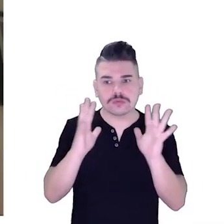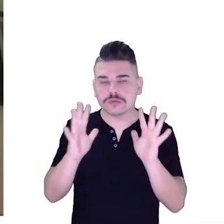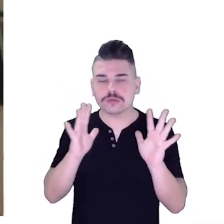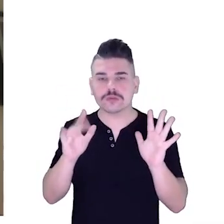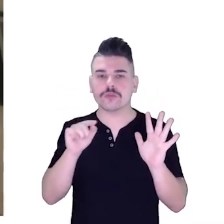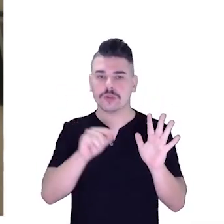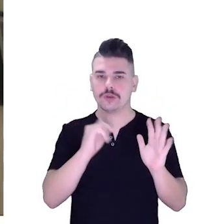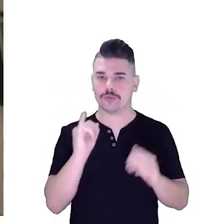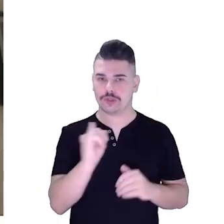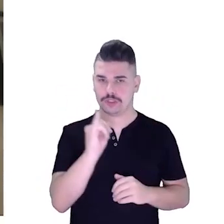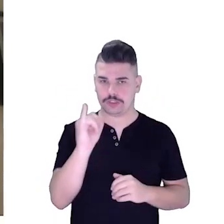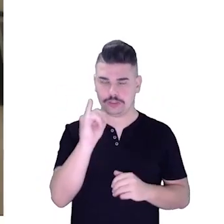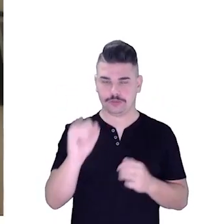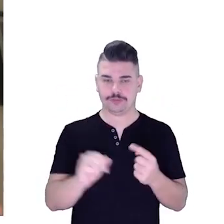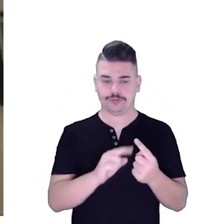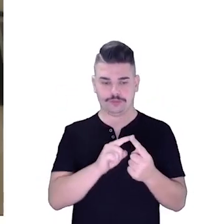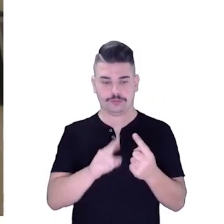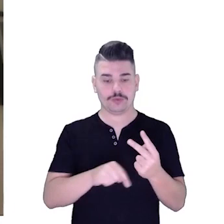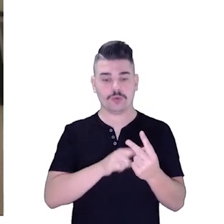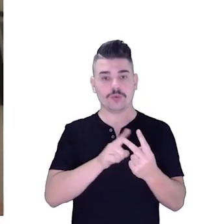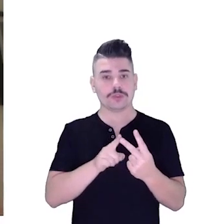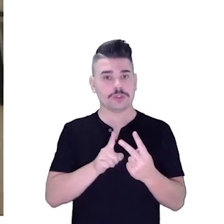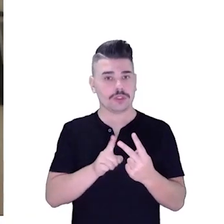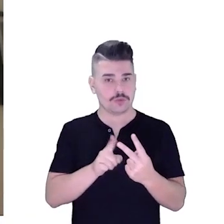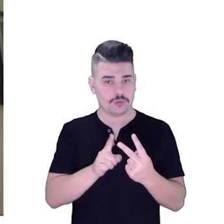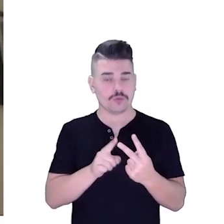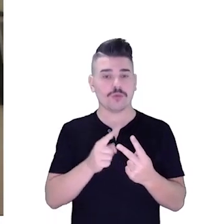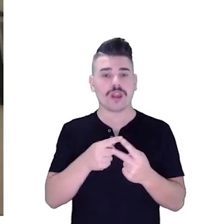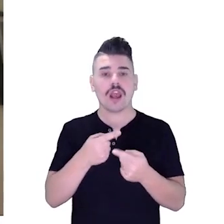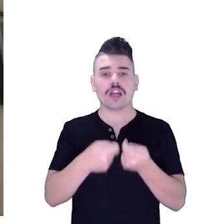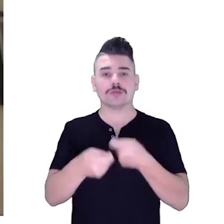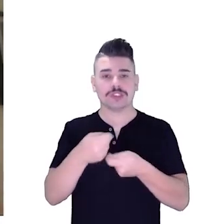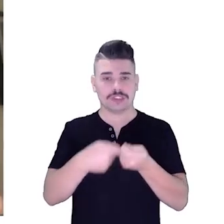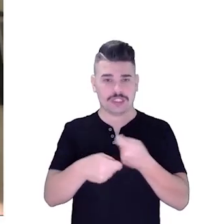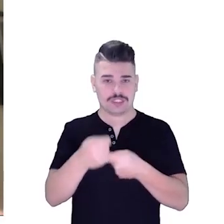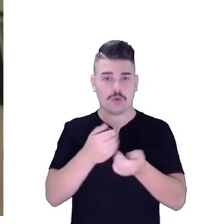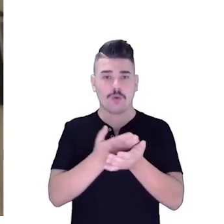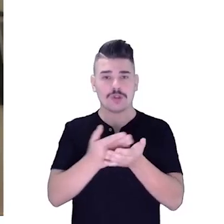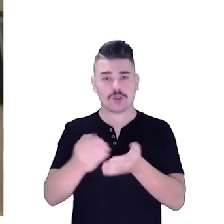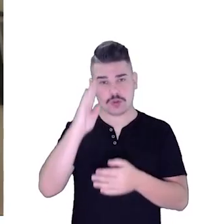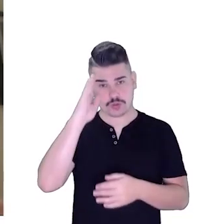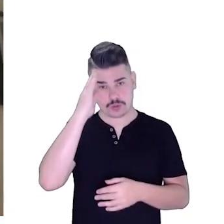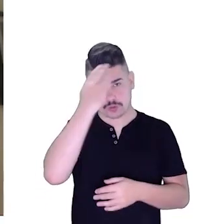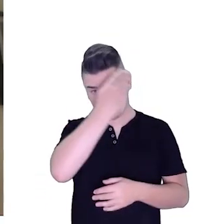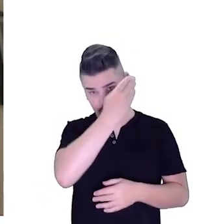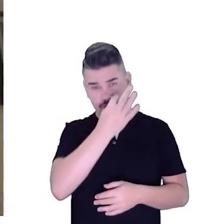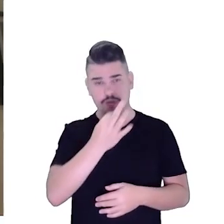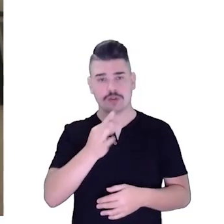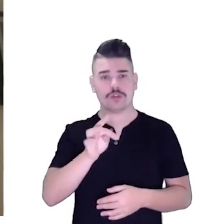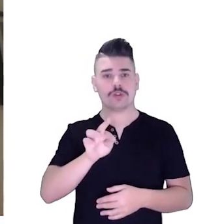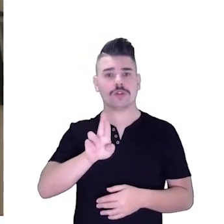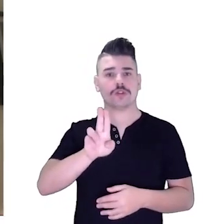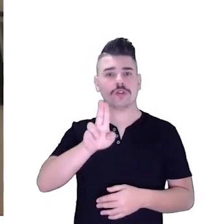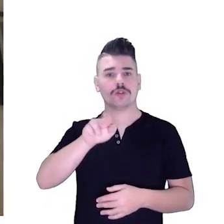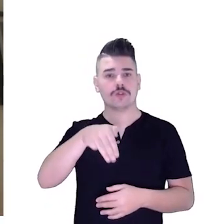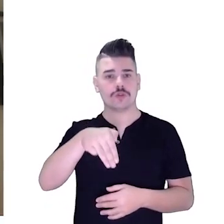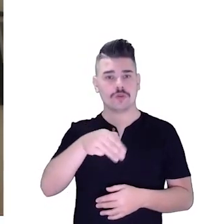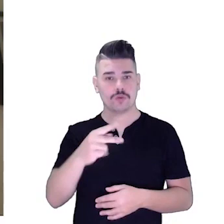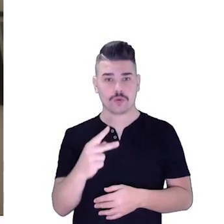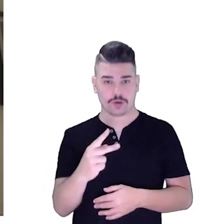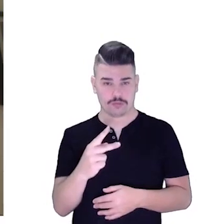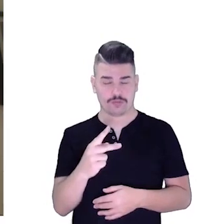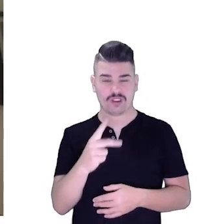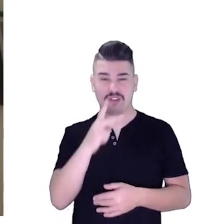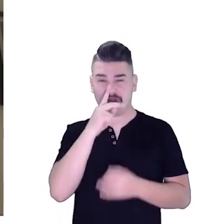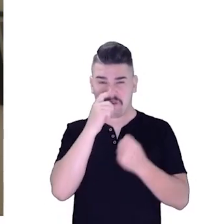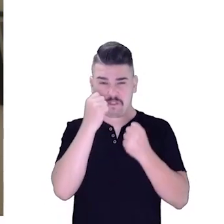foi um ponto importante. Depois também a administração do Trump, né, que